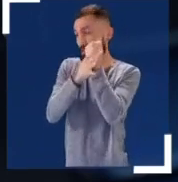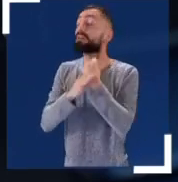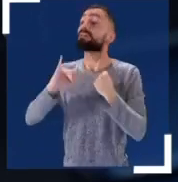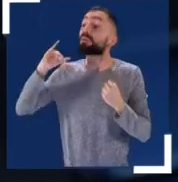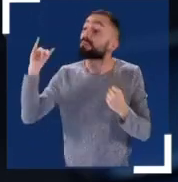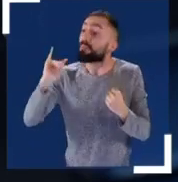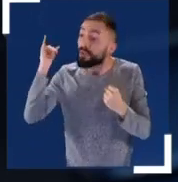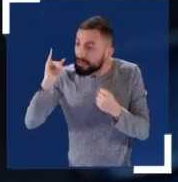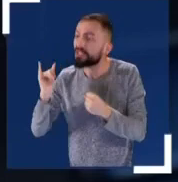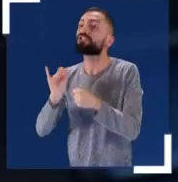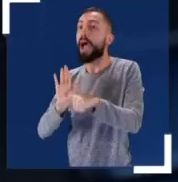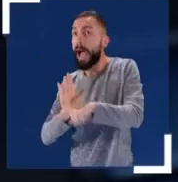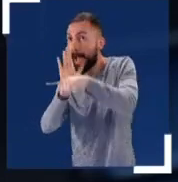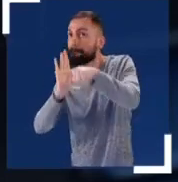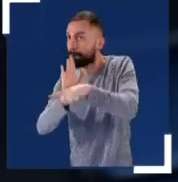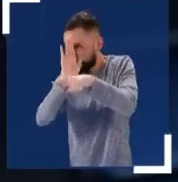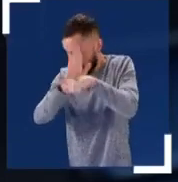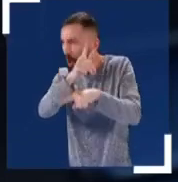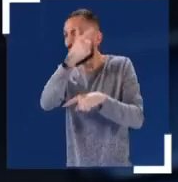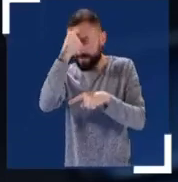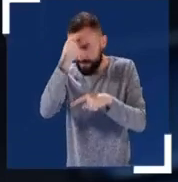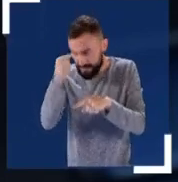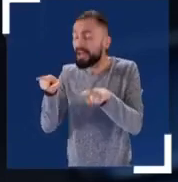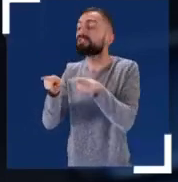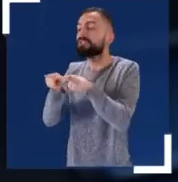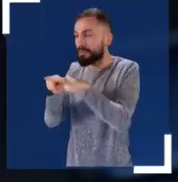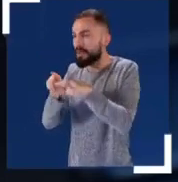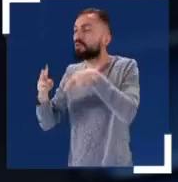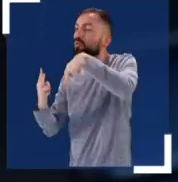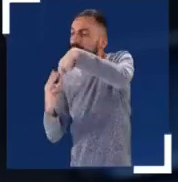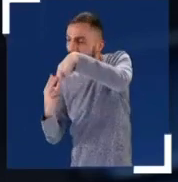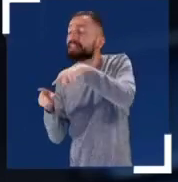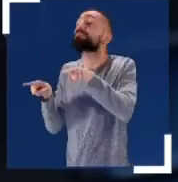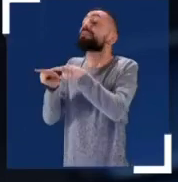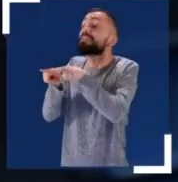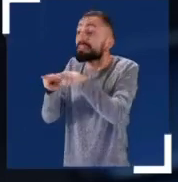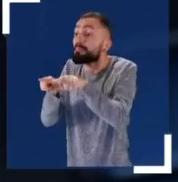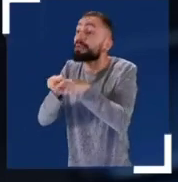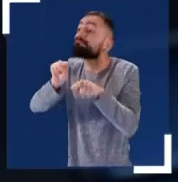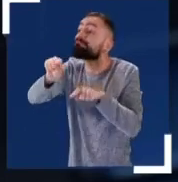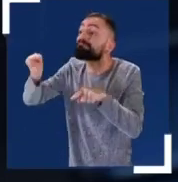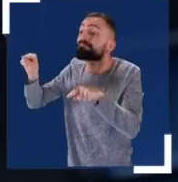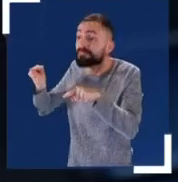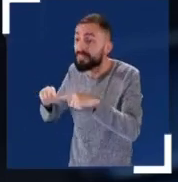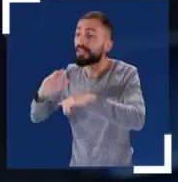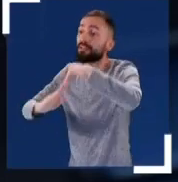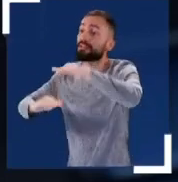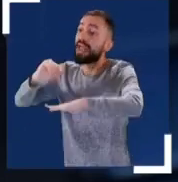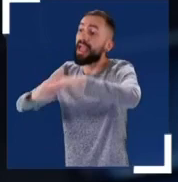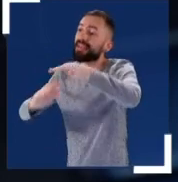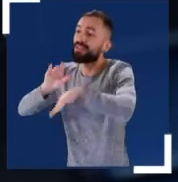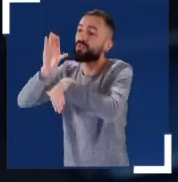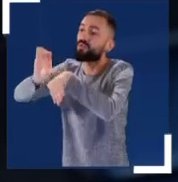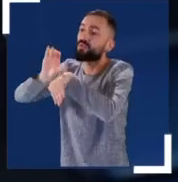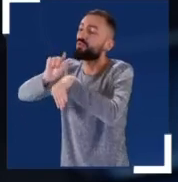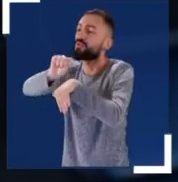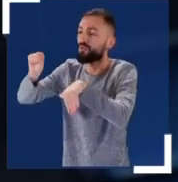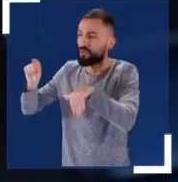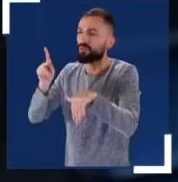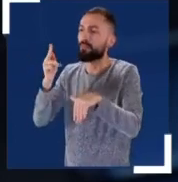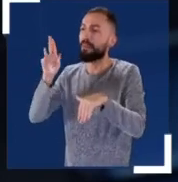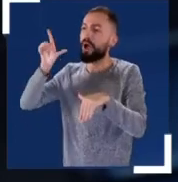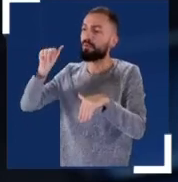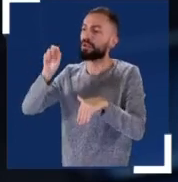as universidades, a Univesp também, e os cursos técnicos do Instituto Paula Souza, que tem a responsabilidade sobre as ETECs e as